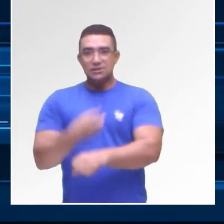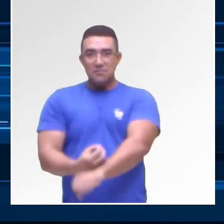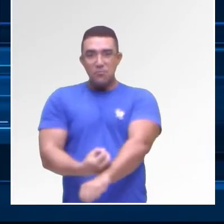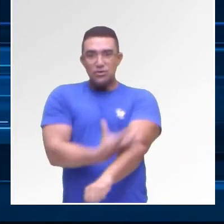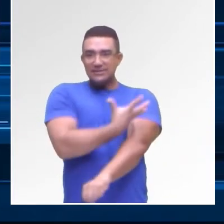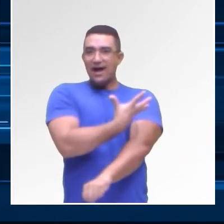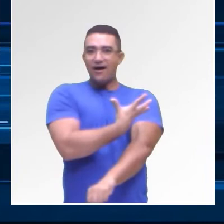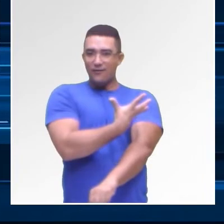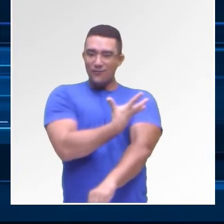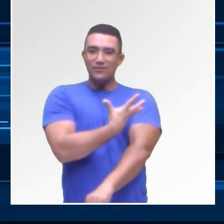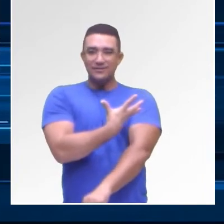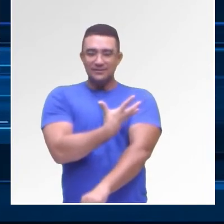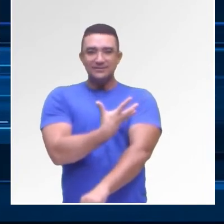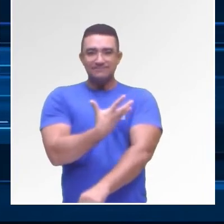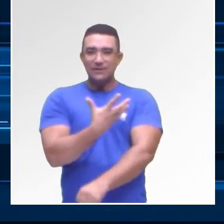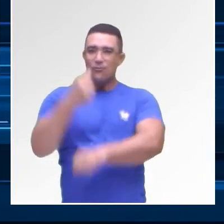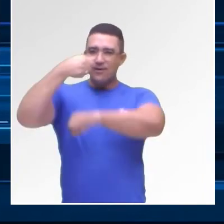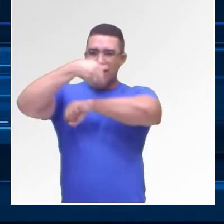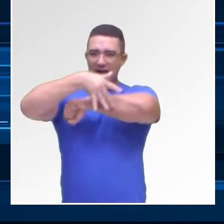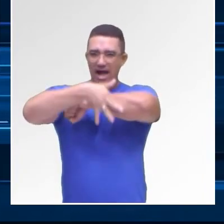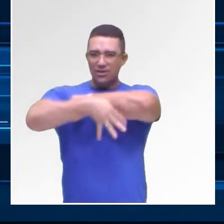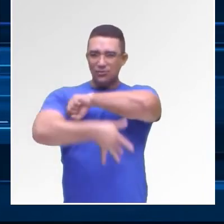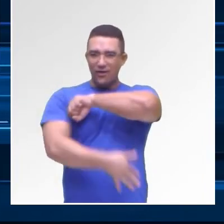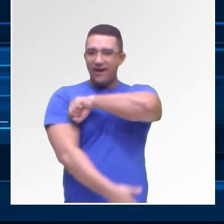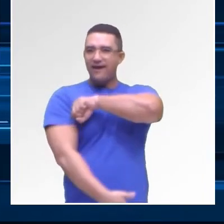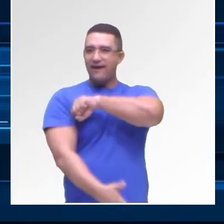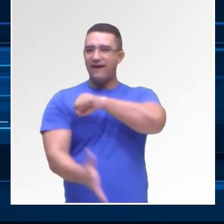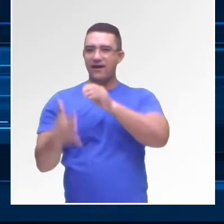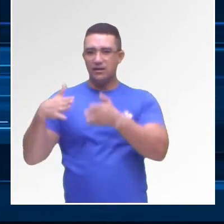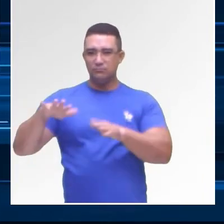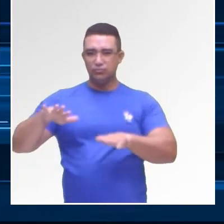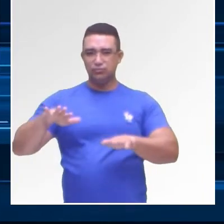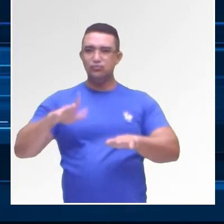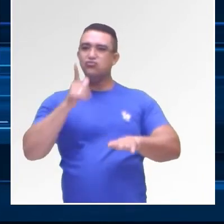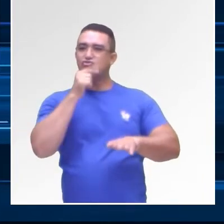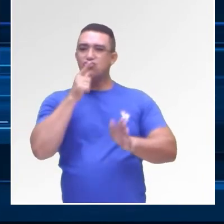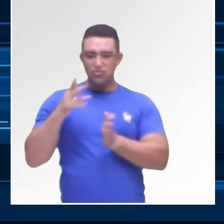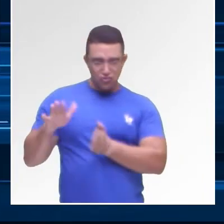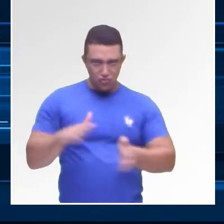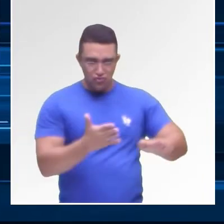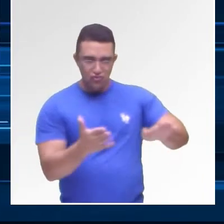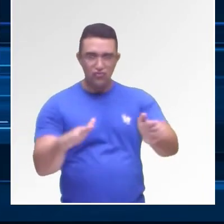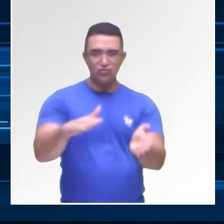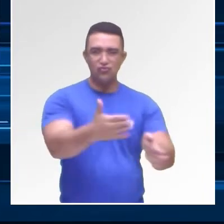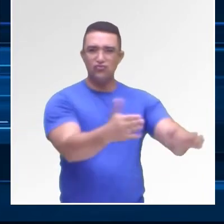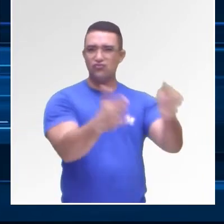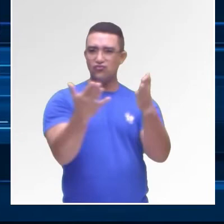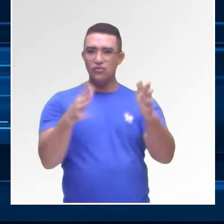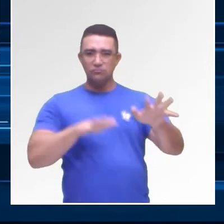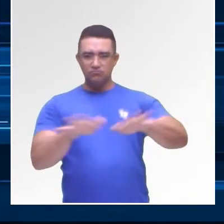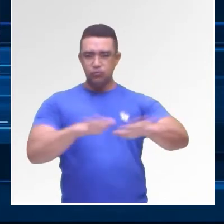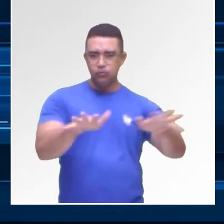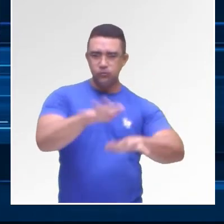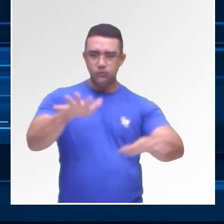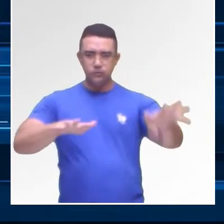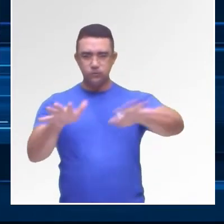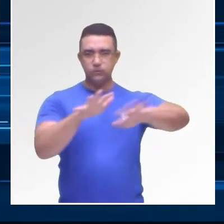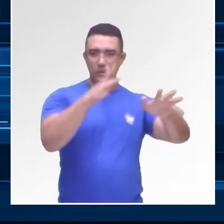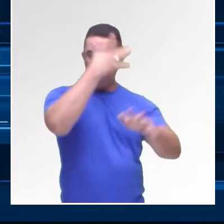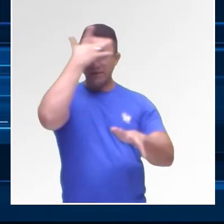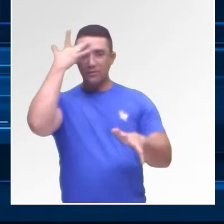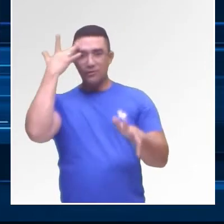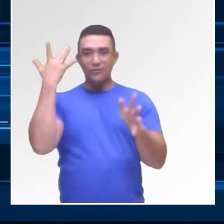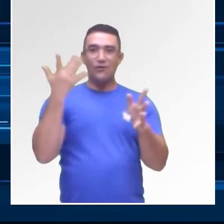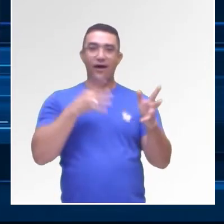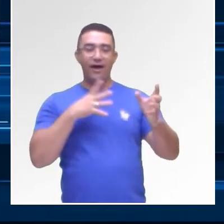descer cachoeiras pequenas, corredeiras, né, que tem toda aquela agitação da água e a pessoa